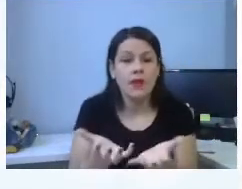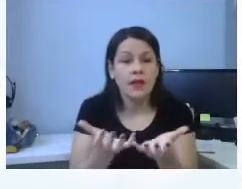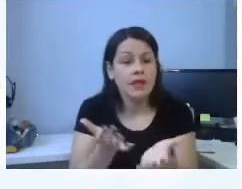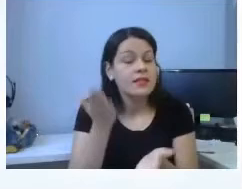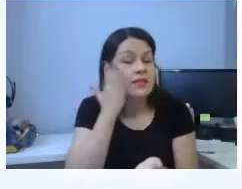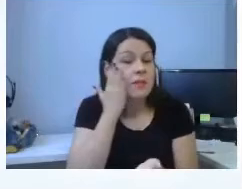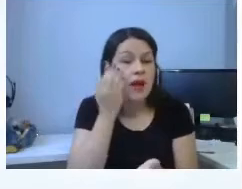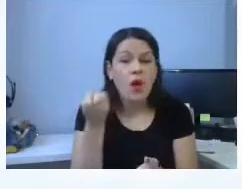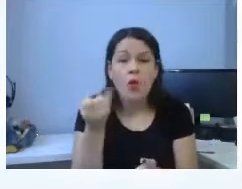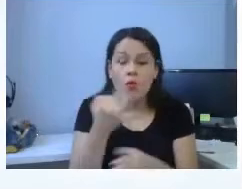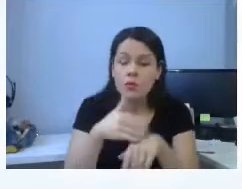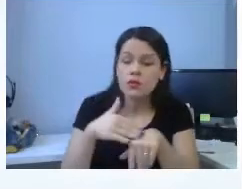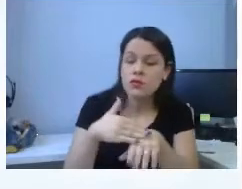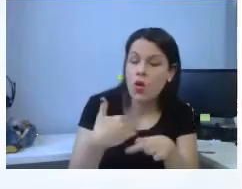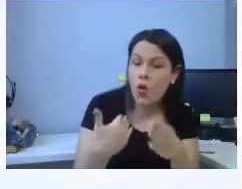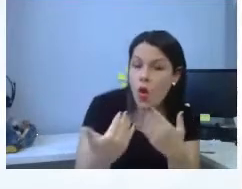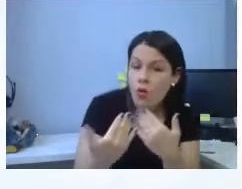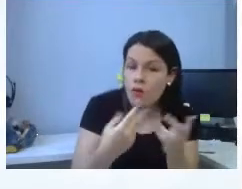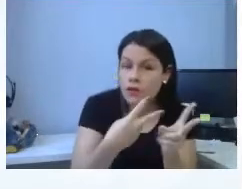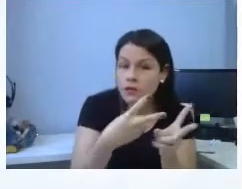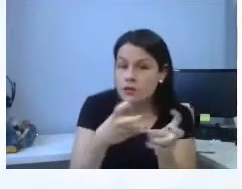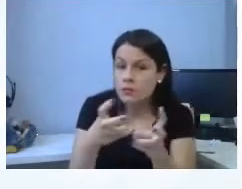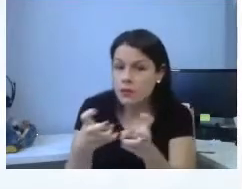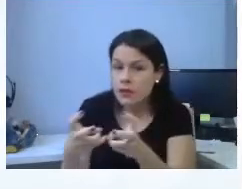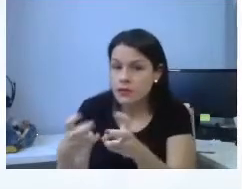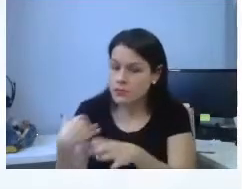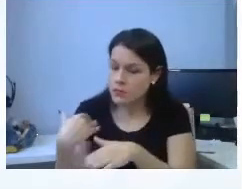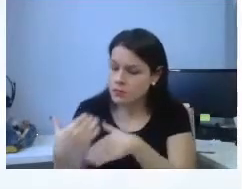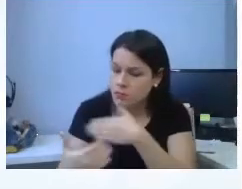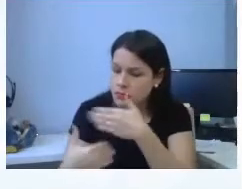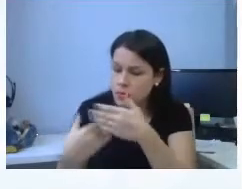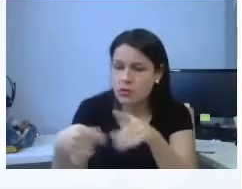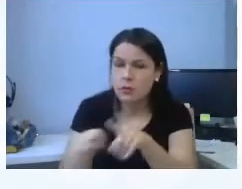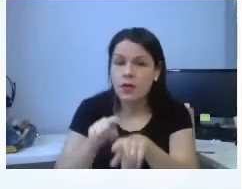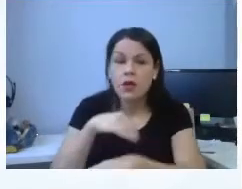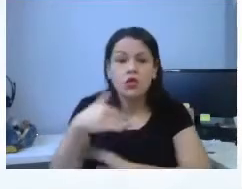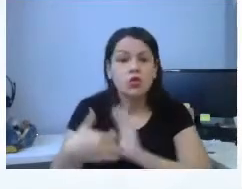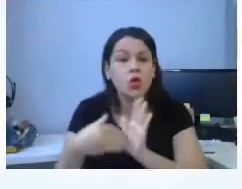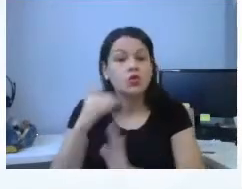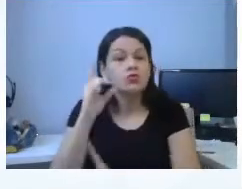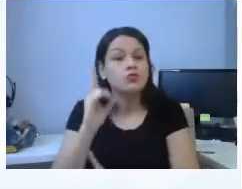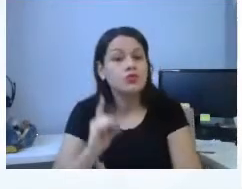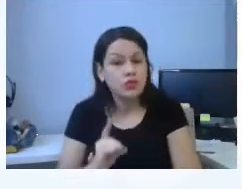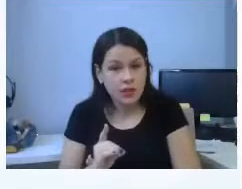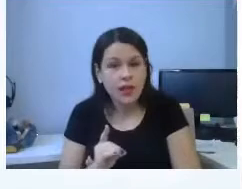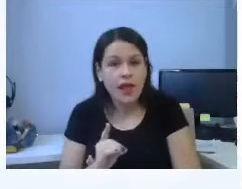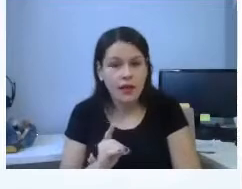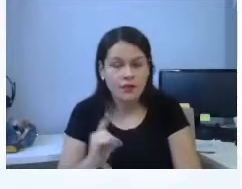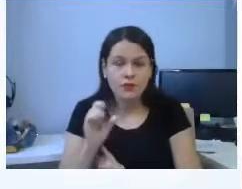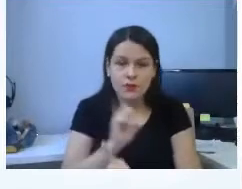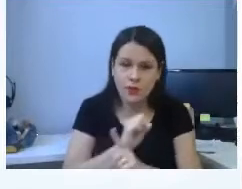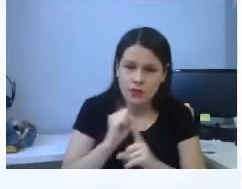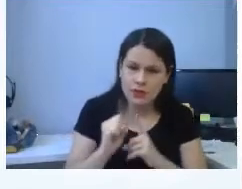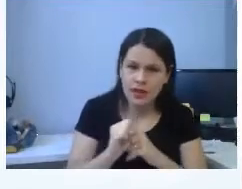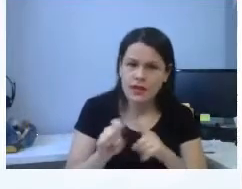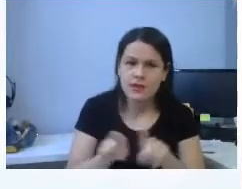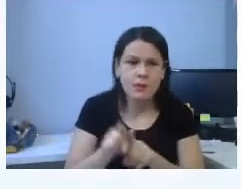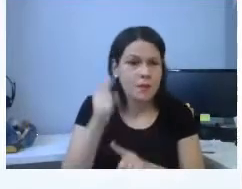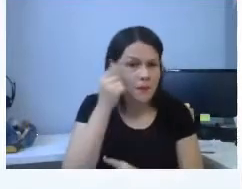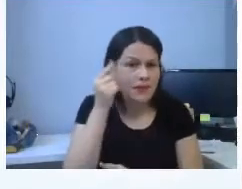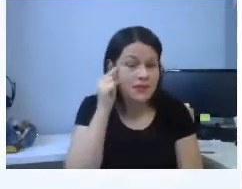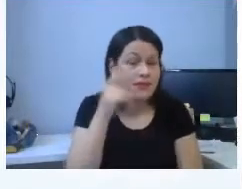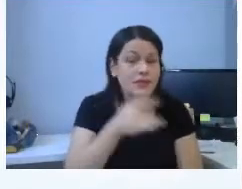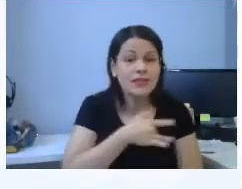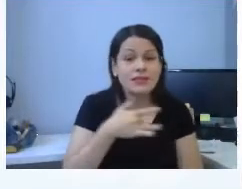Estabelecer um diálogo voltado à promoção da tutela dos direitos sociais, mas principalmente da